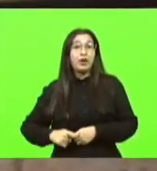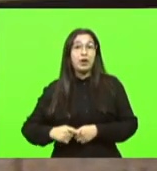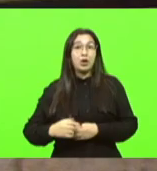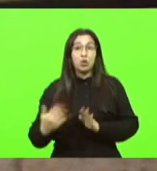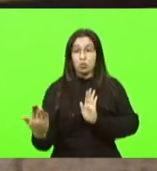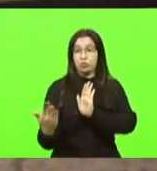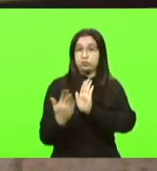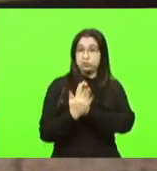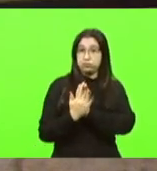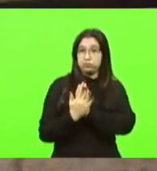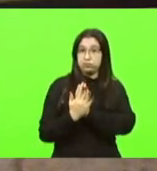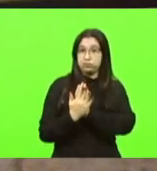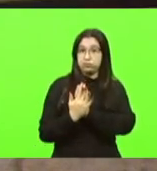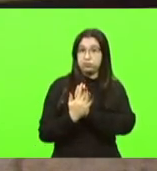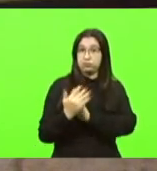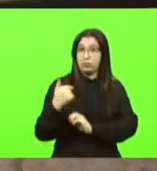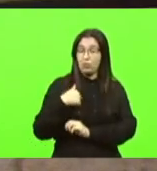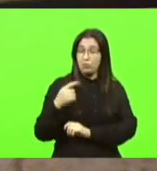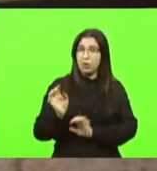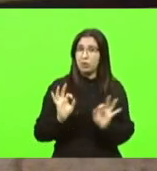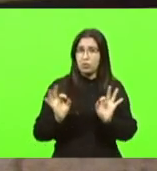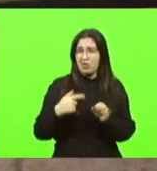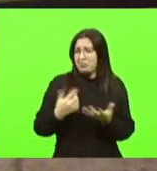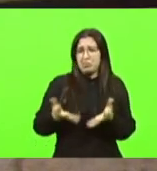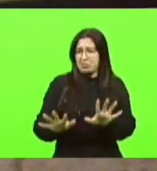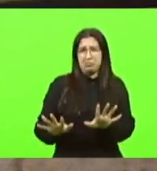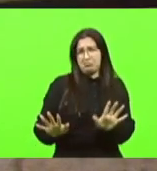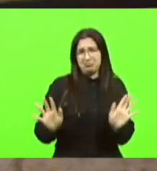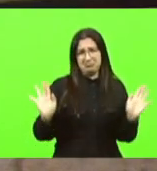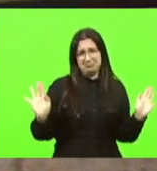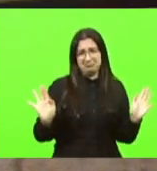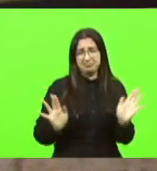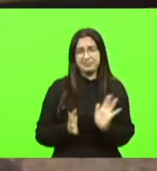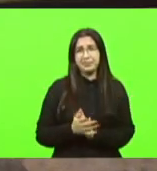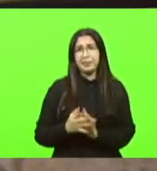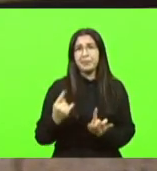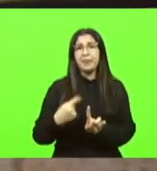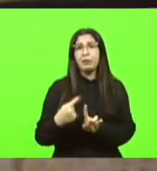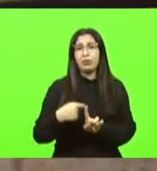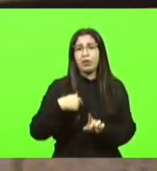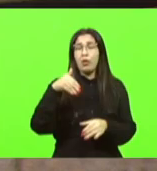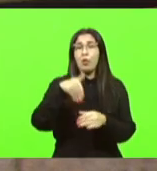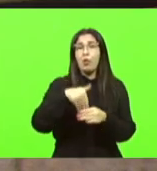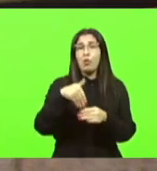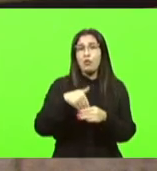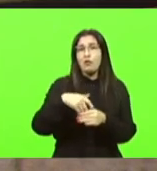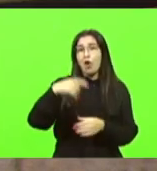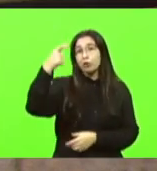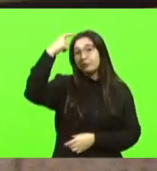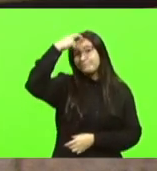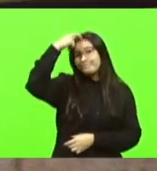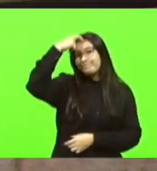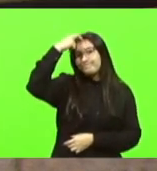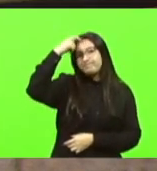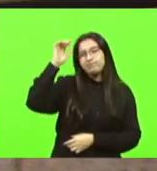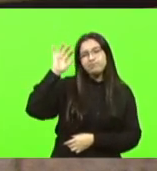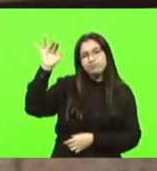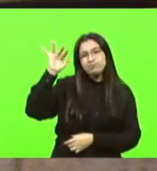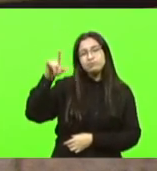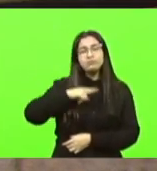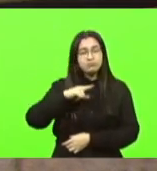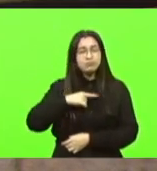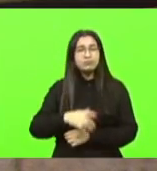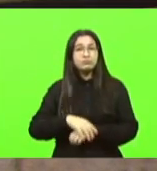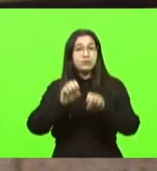e nem nem faço questão de me procurar porque eu volto com a minha consciência mas só